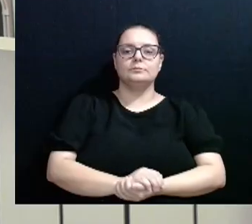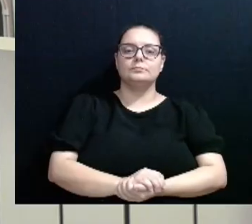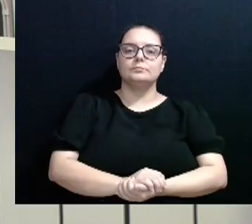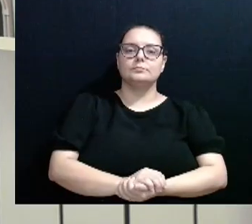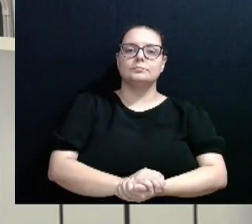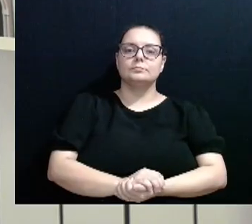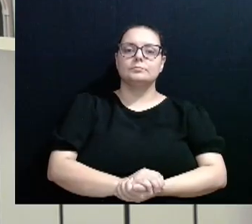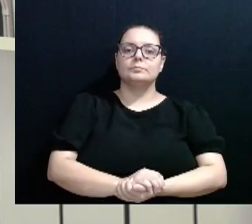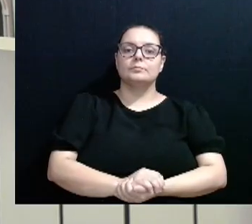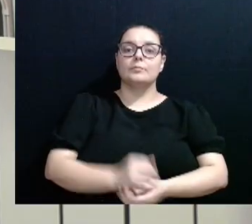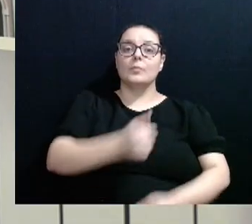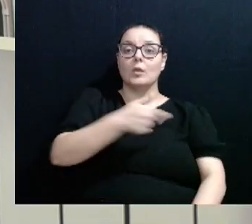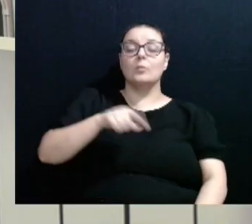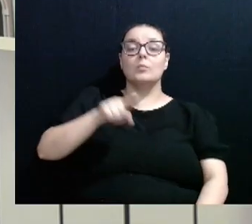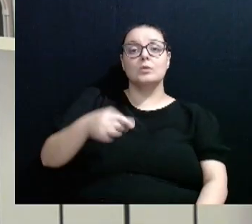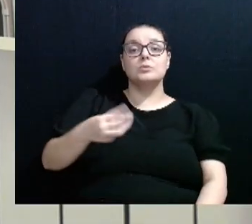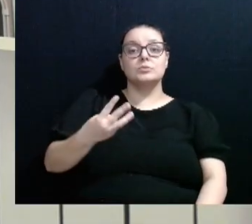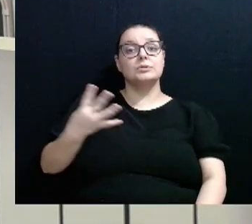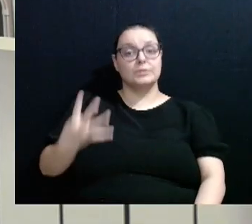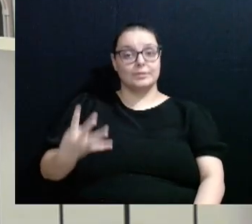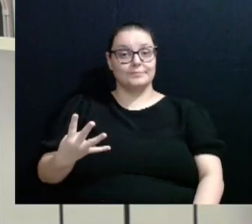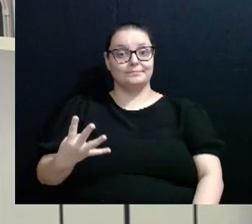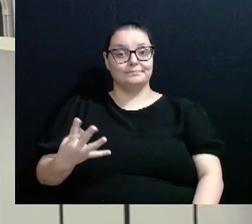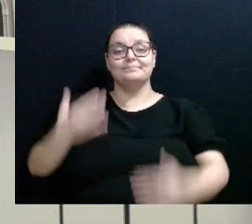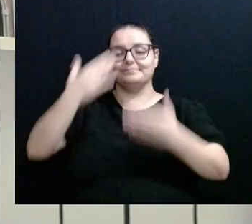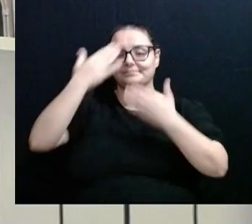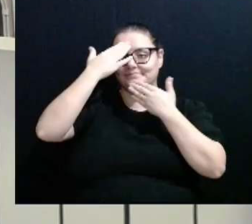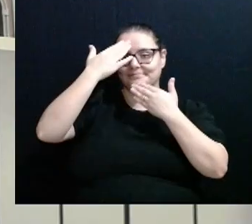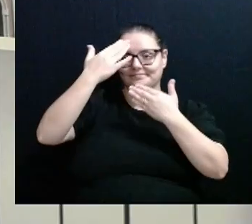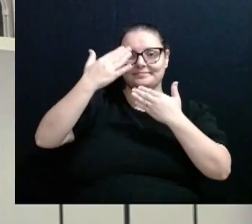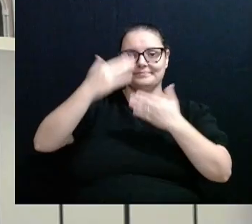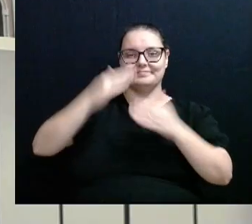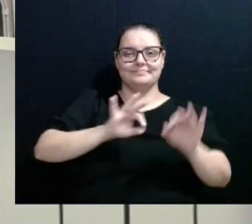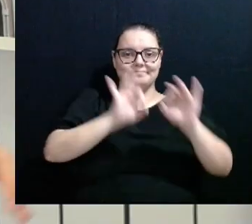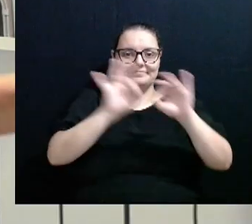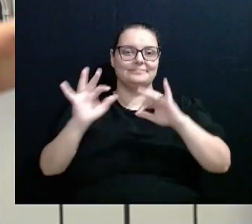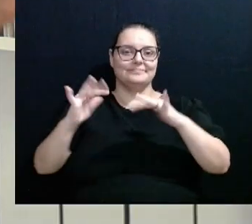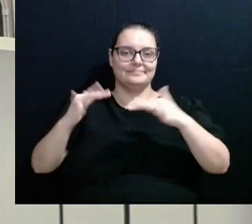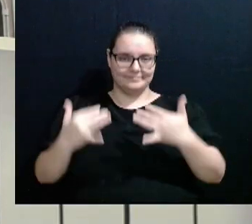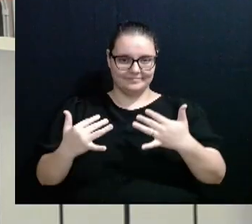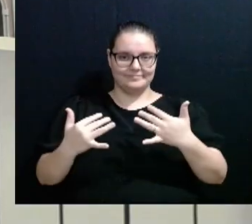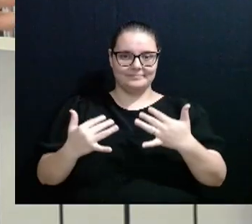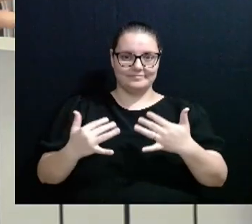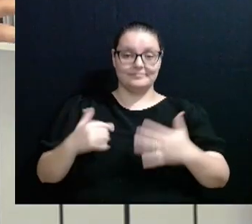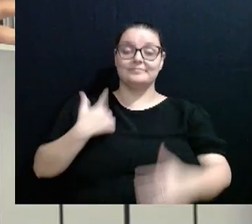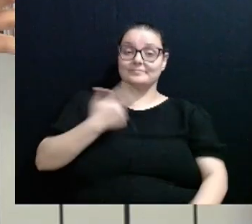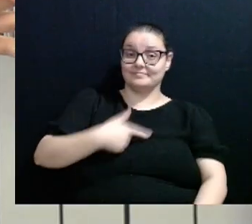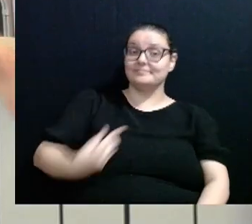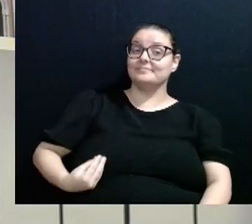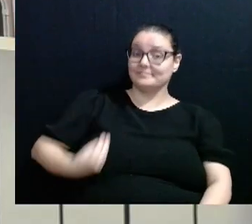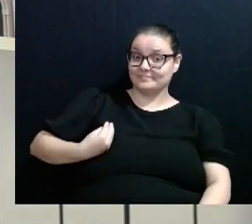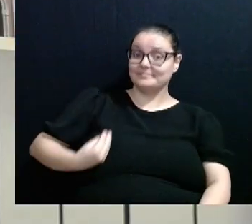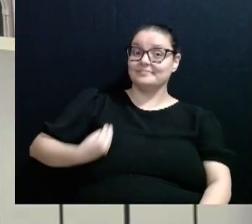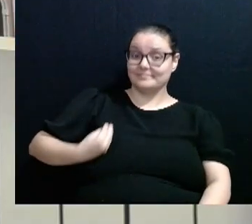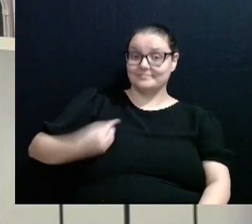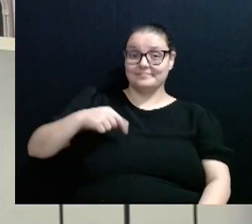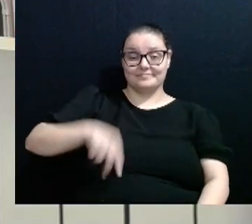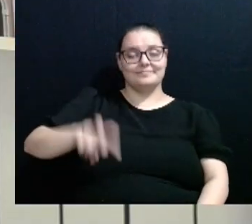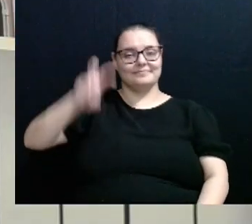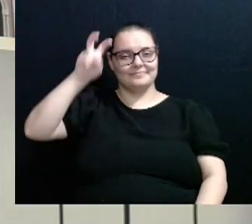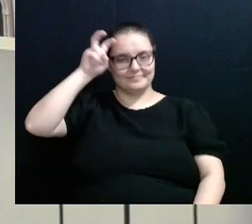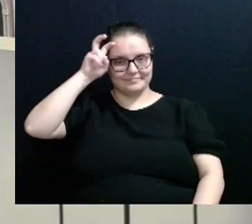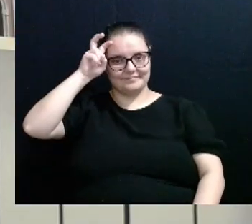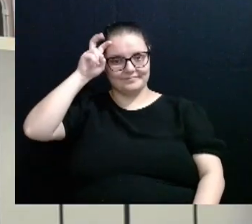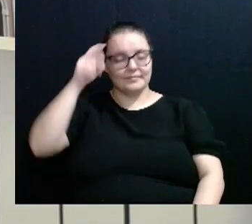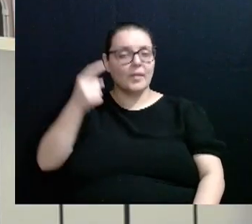Meio-dia mais 34 minutos. Muito obrigado pela sua companhia, pela sua audiência. Estamos ao vivo nesta quinta-feira e olha